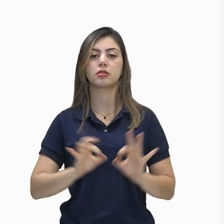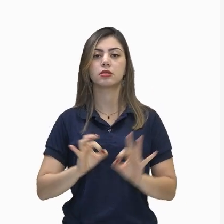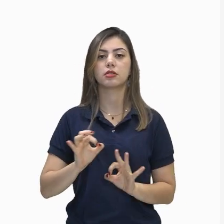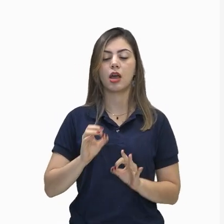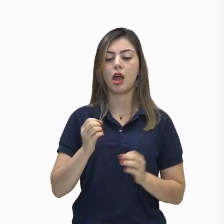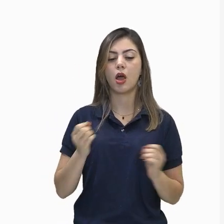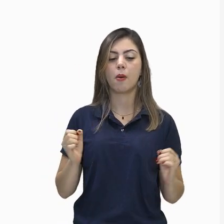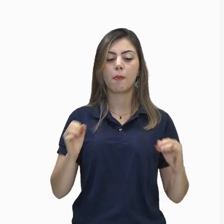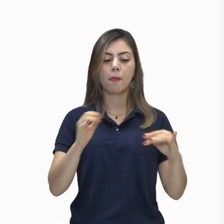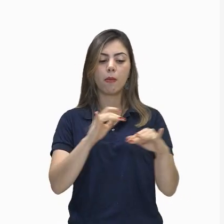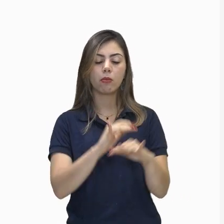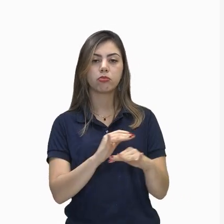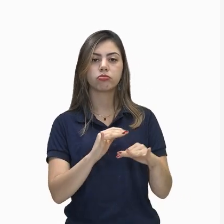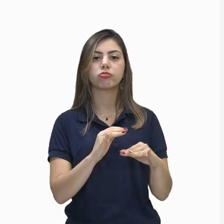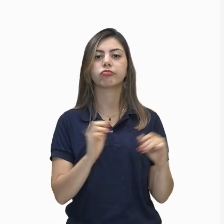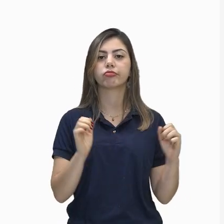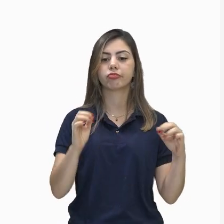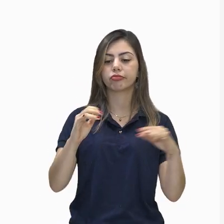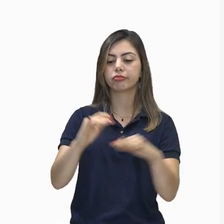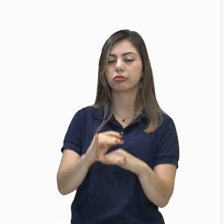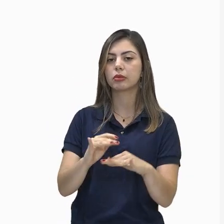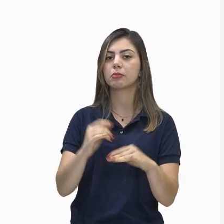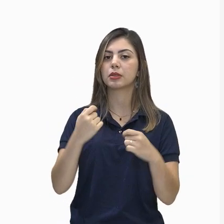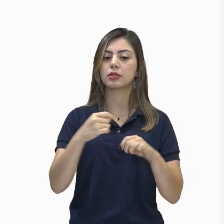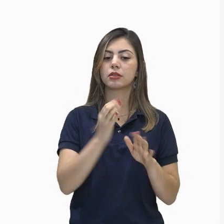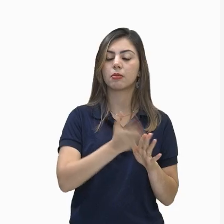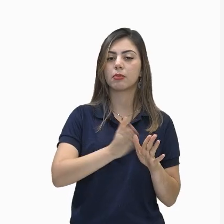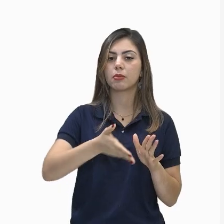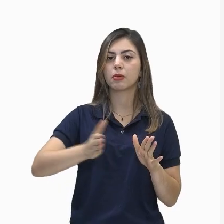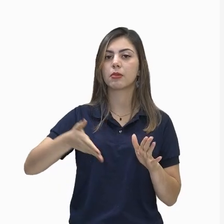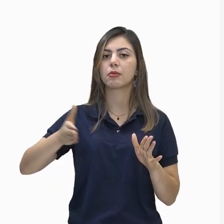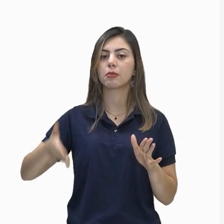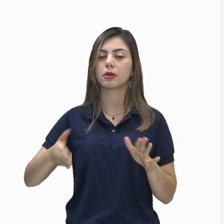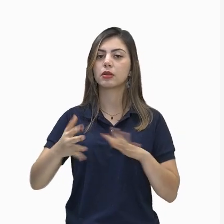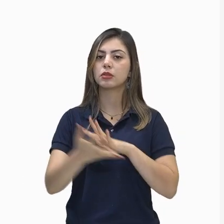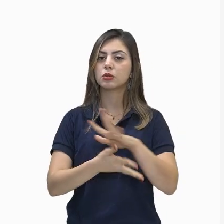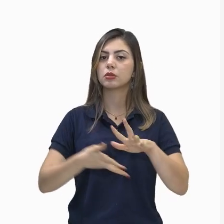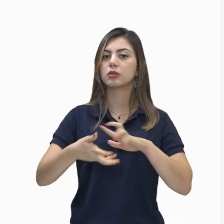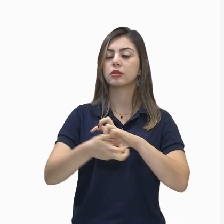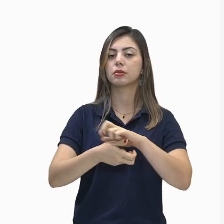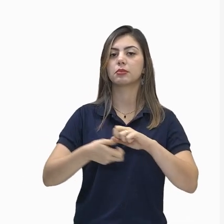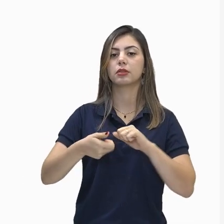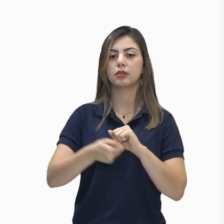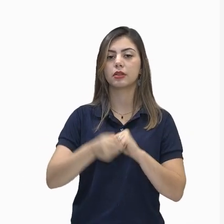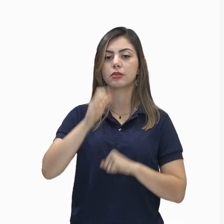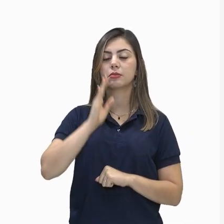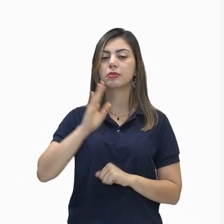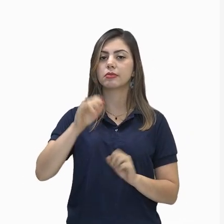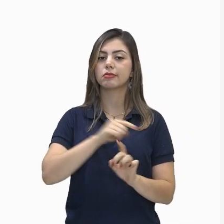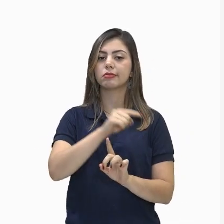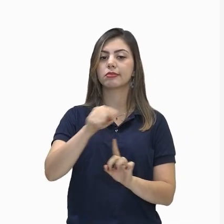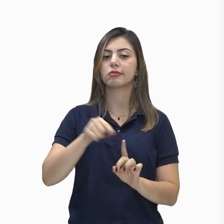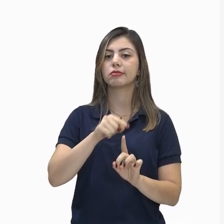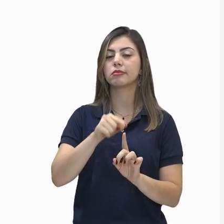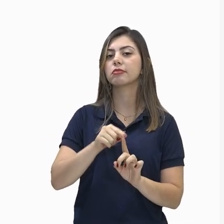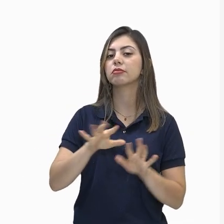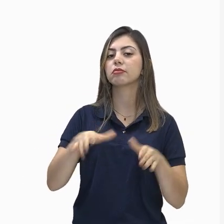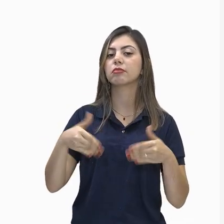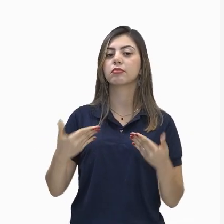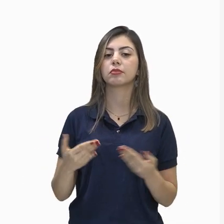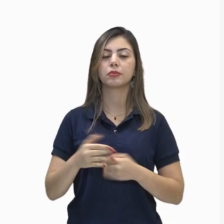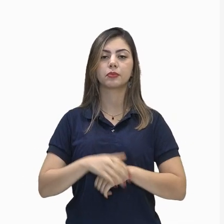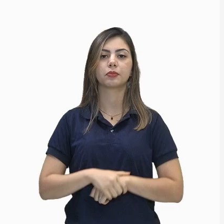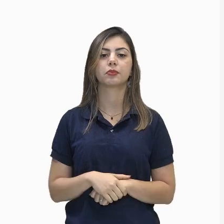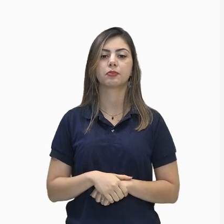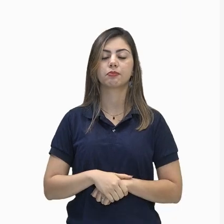ocupação do território de maneira racional e sustentável. Entre seus principais objetivos vão se destacar uma